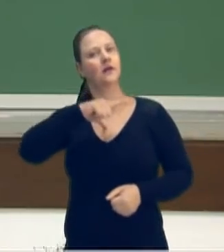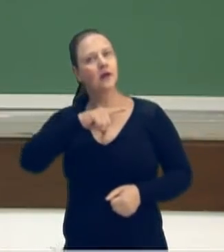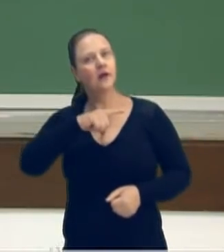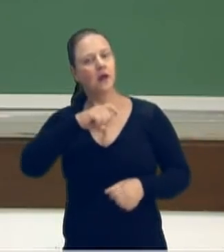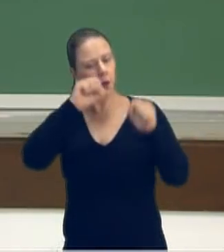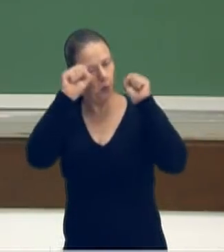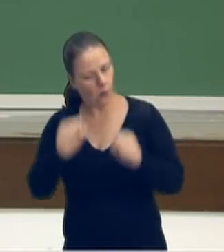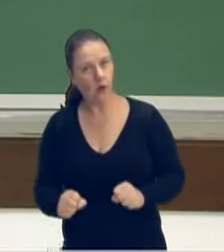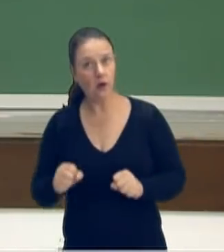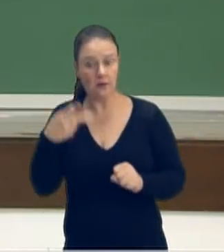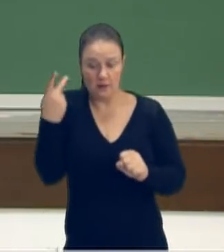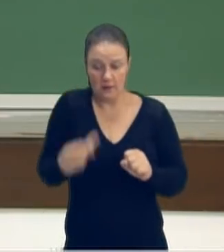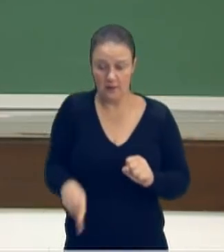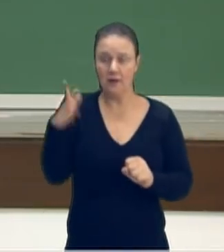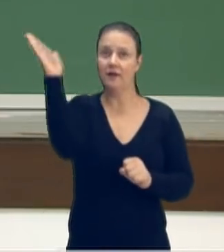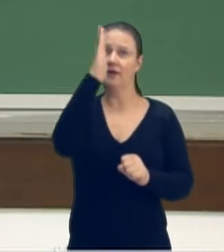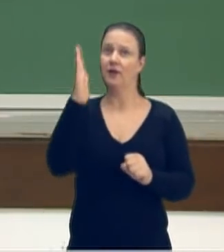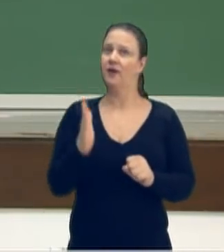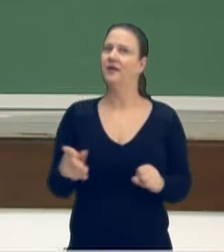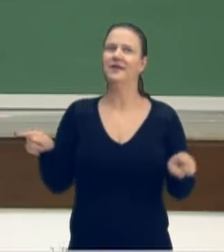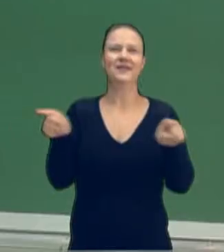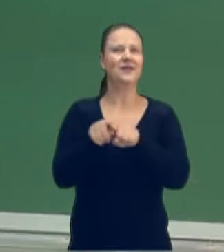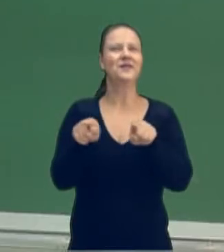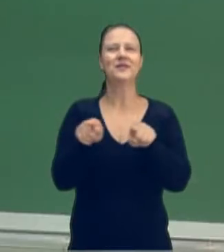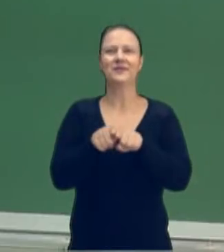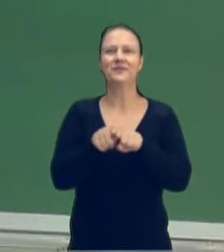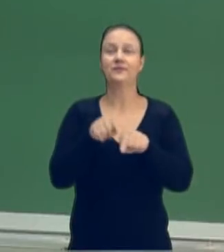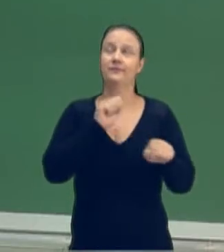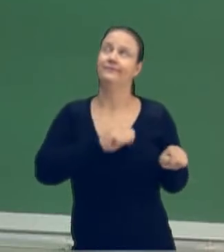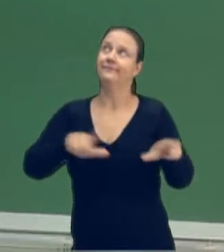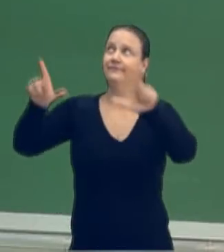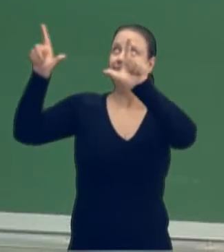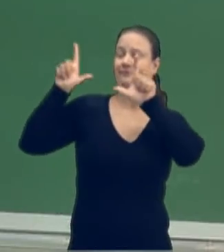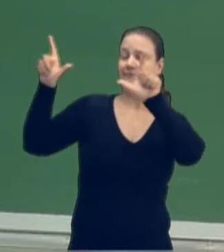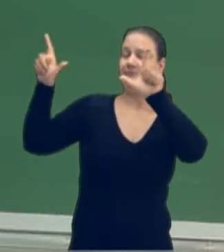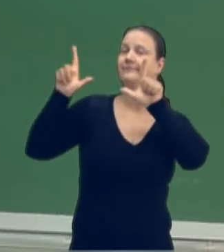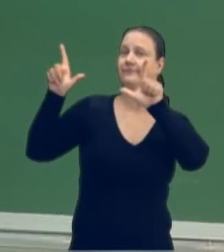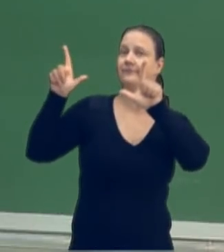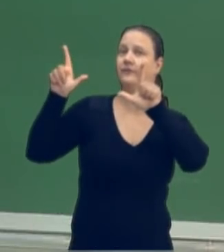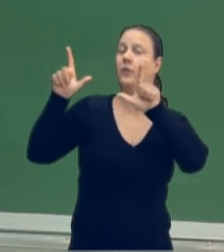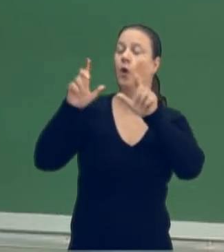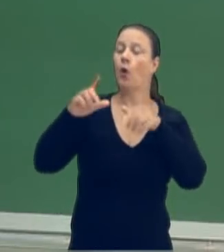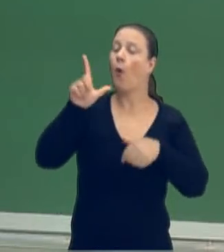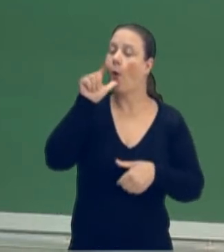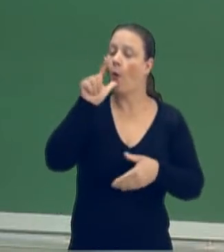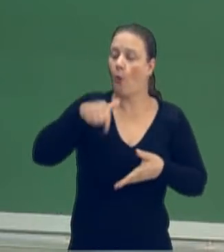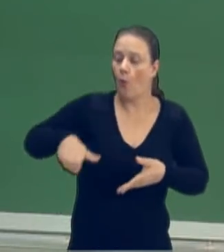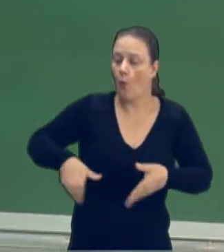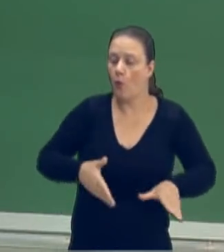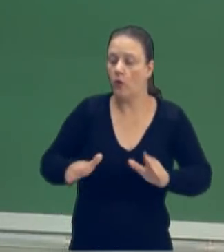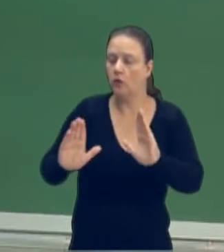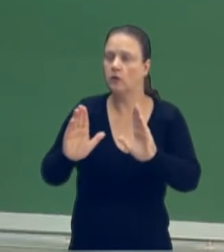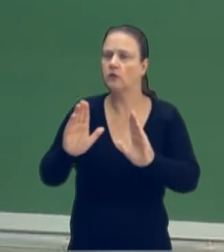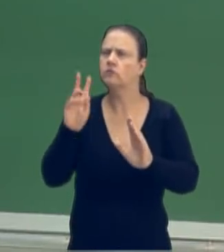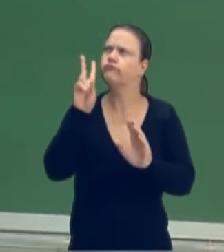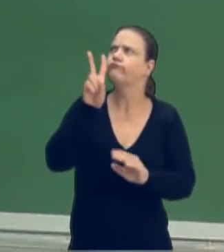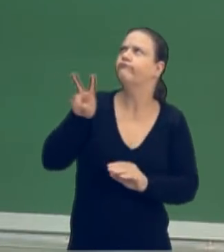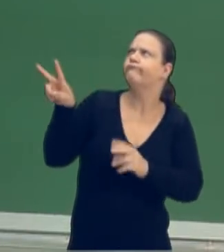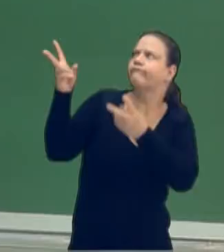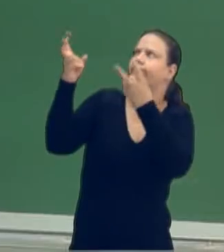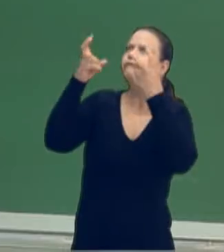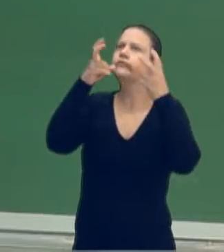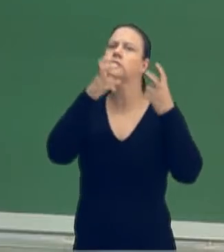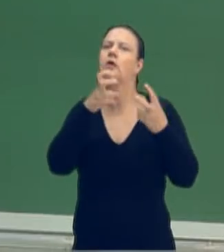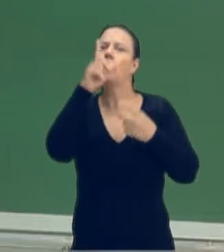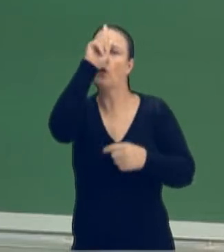inclusive aqui no Brasil. Aqui nós temos uma fotografia do Rio Nilo. Olhem essa parte mais amarelada, é